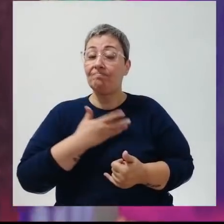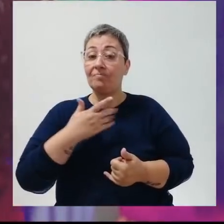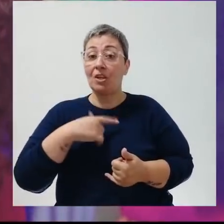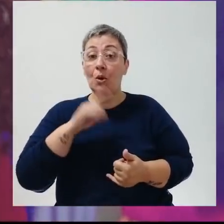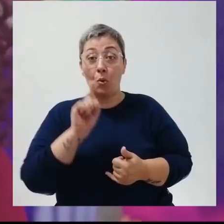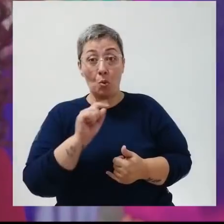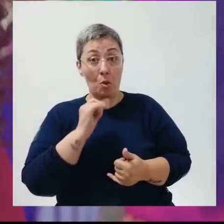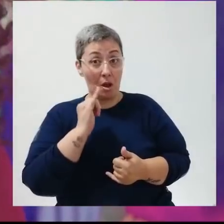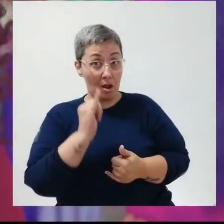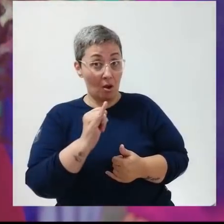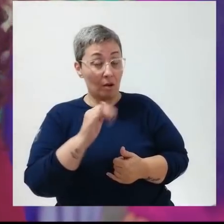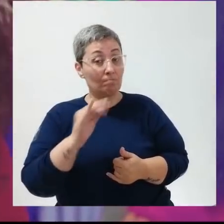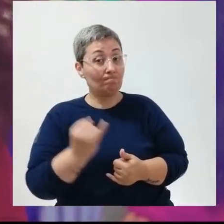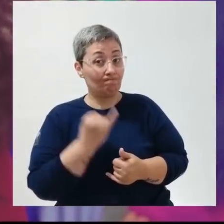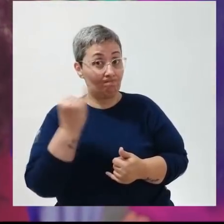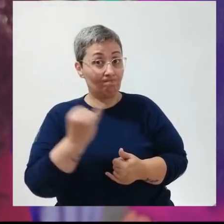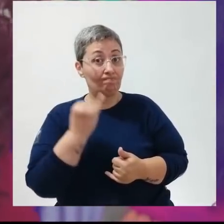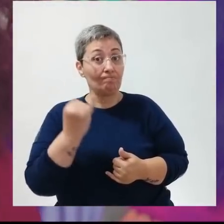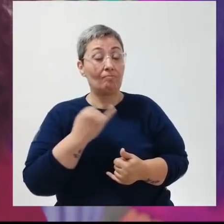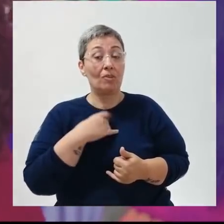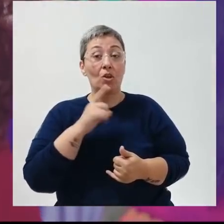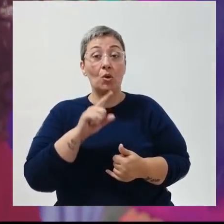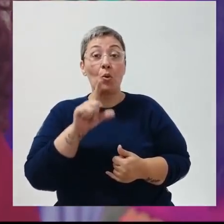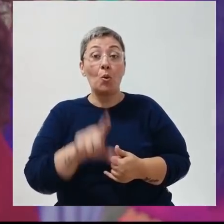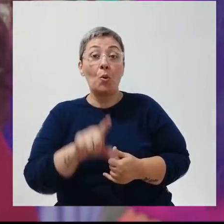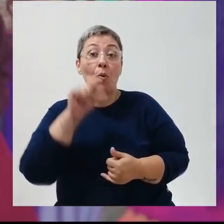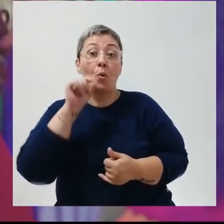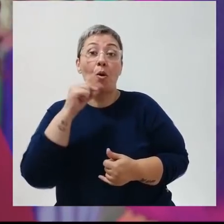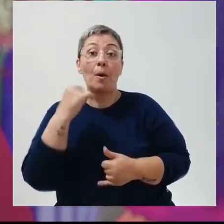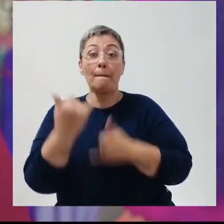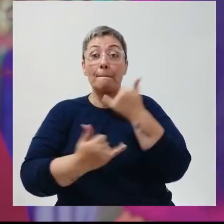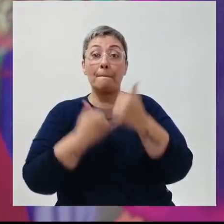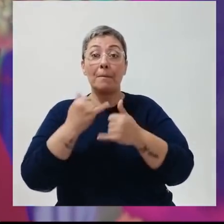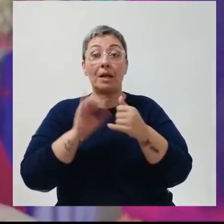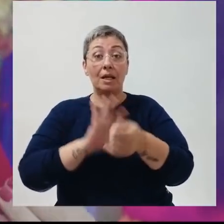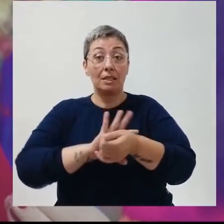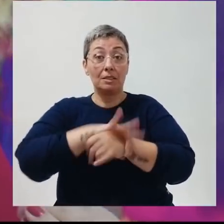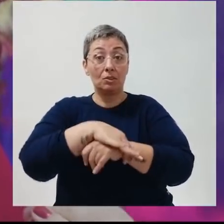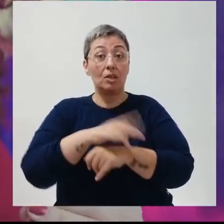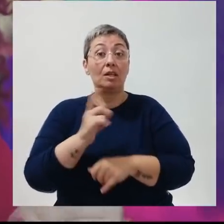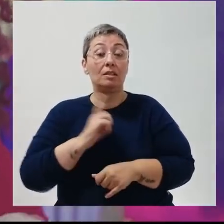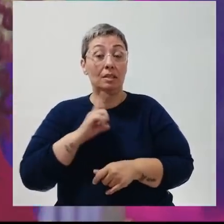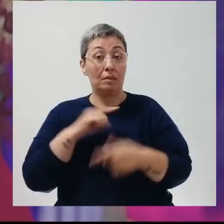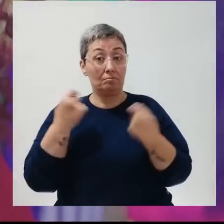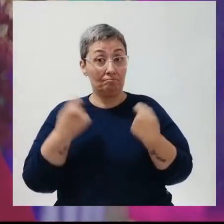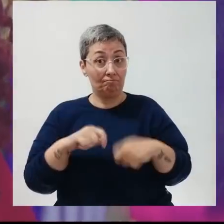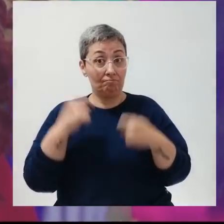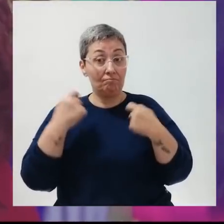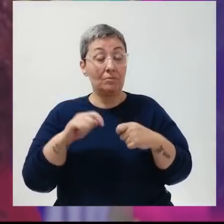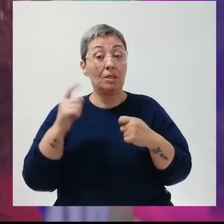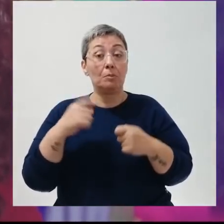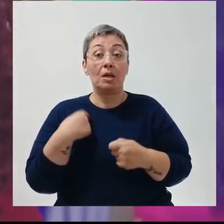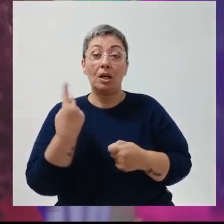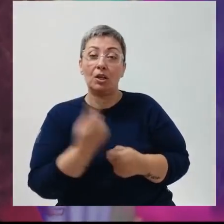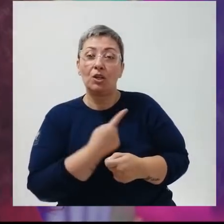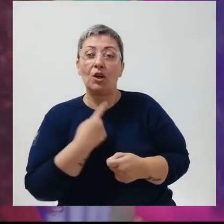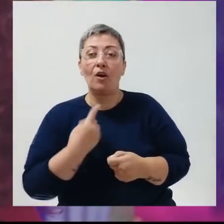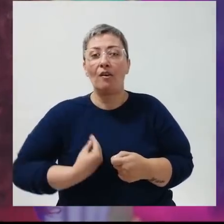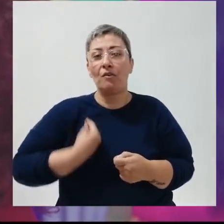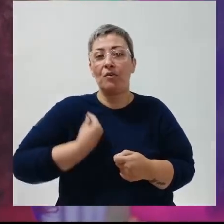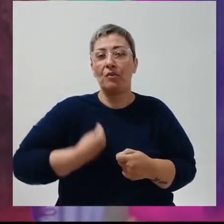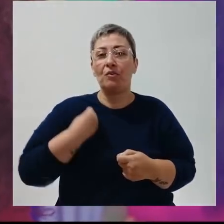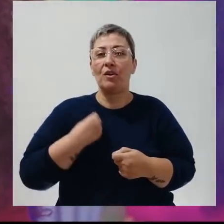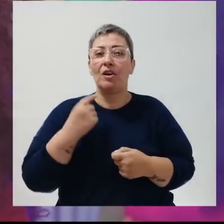uma coisa eu te digo: escolha brincar sempre com segurança, para que a gente viva